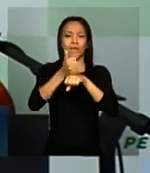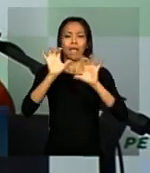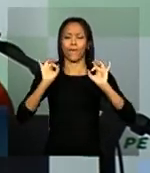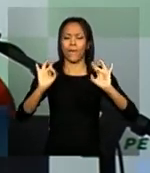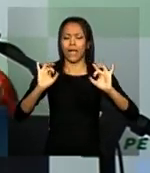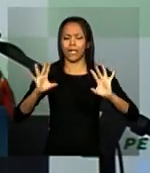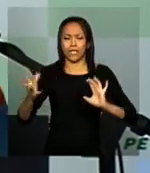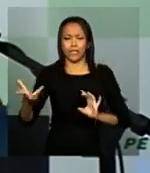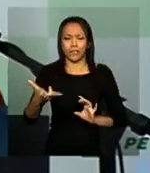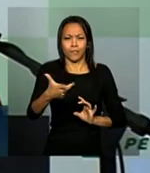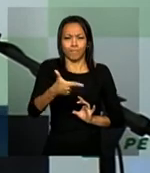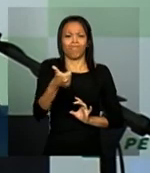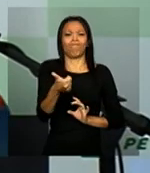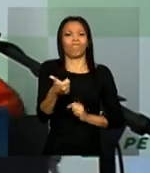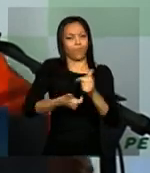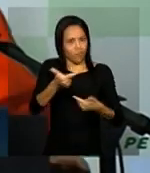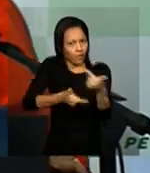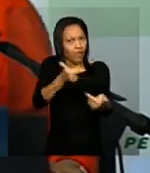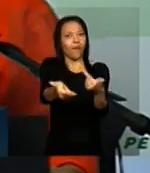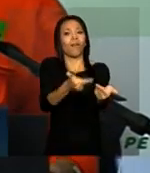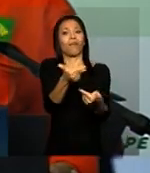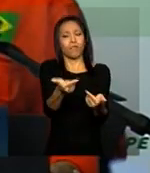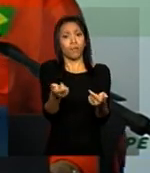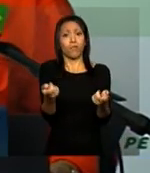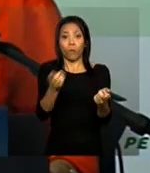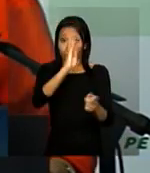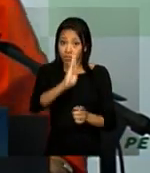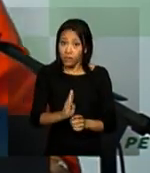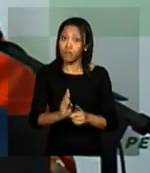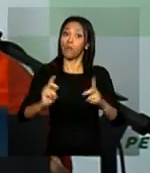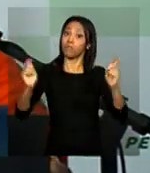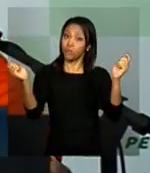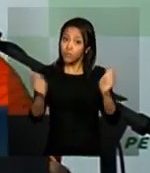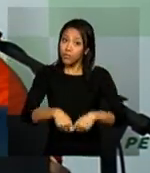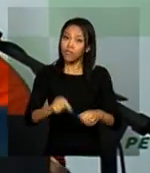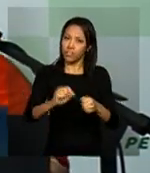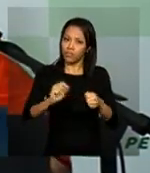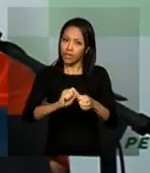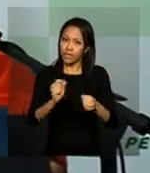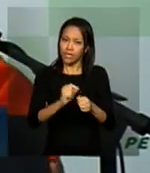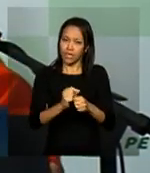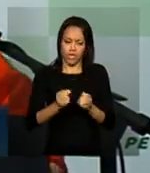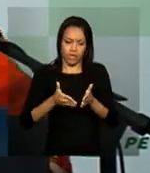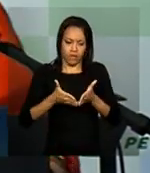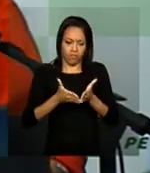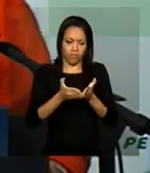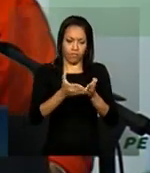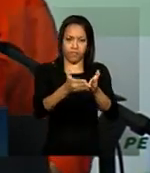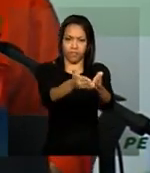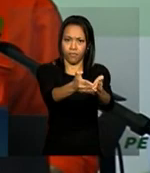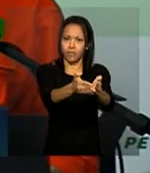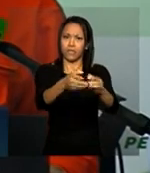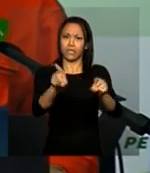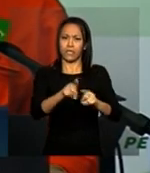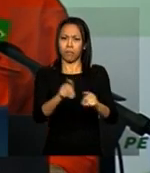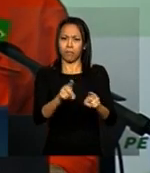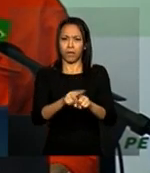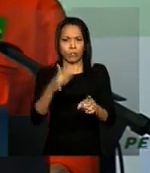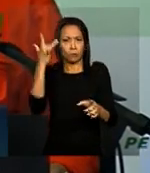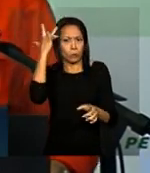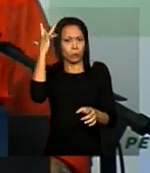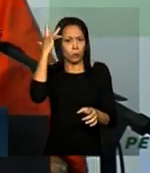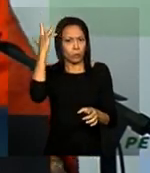trabalho. O Brasil tem hoje condições de produzir plataformas e equipamentos sofisticados.